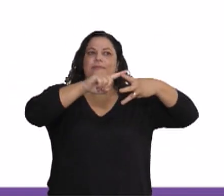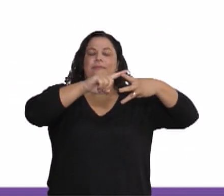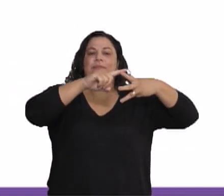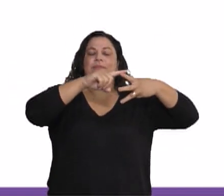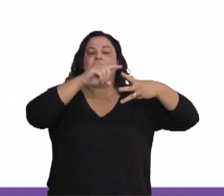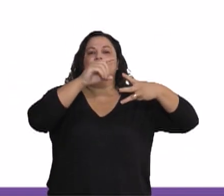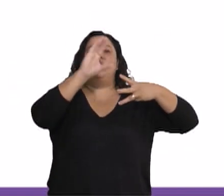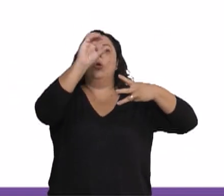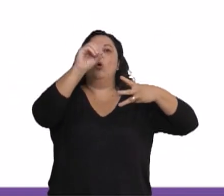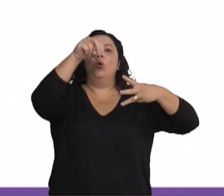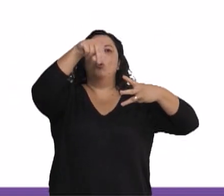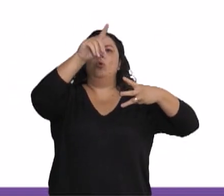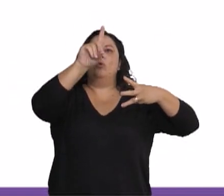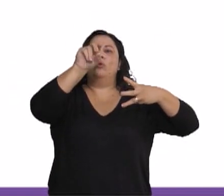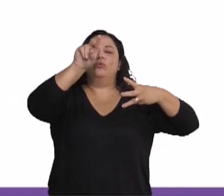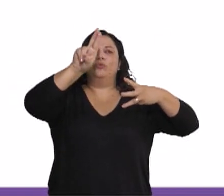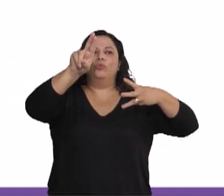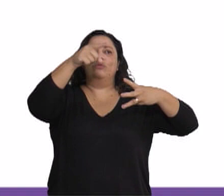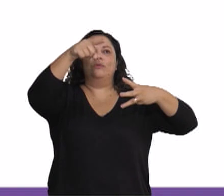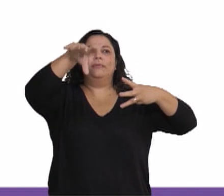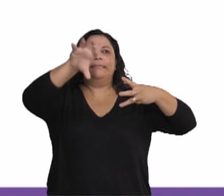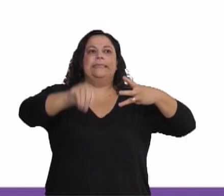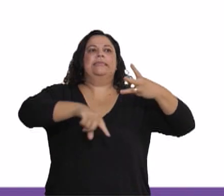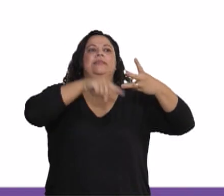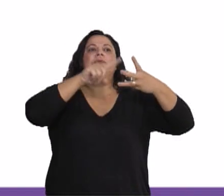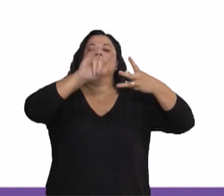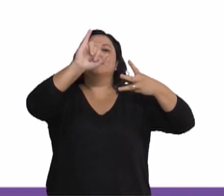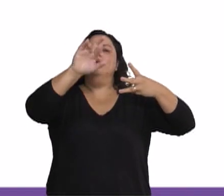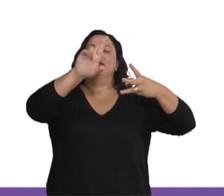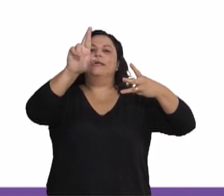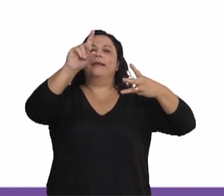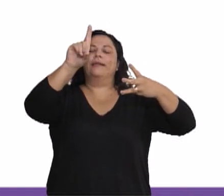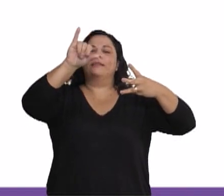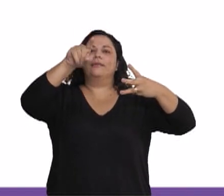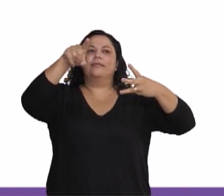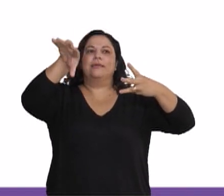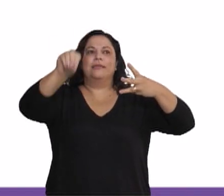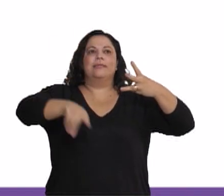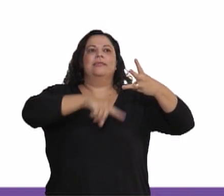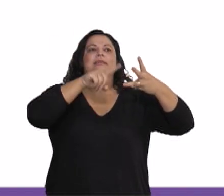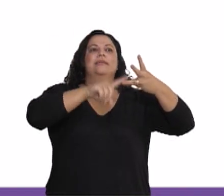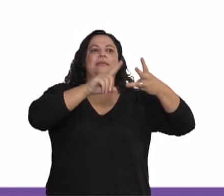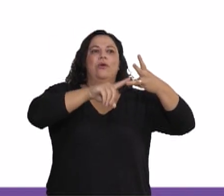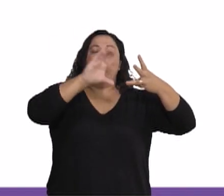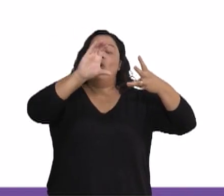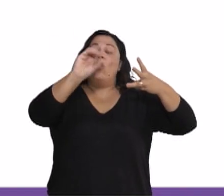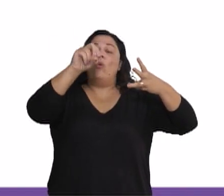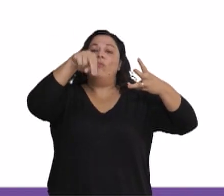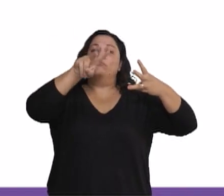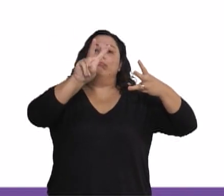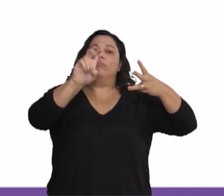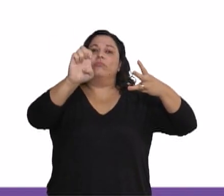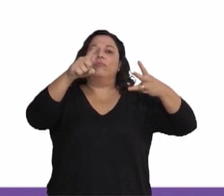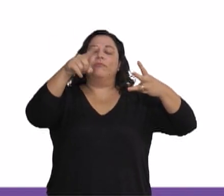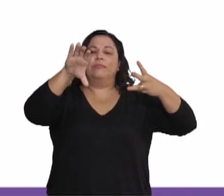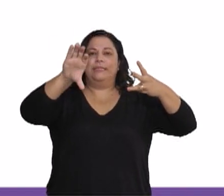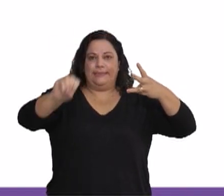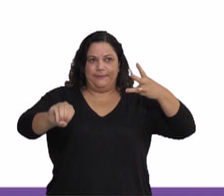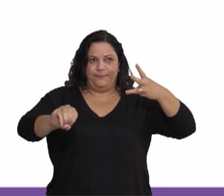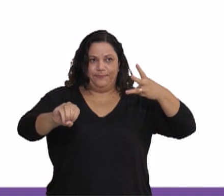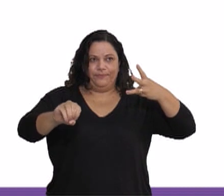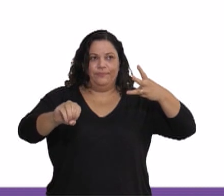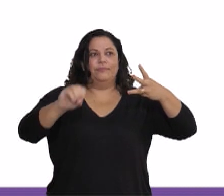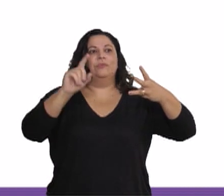a irradiação e a convecção, certo? Lembrando que a condução, ela se propaga átomo por